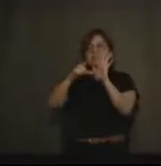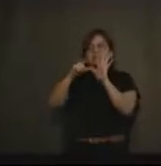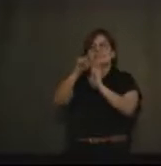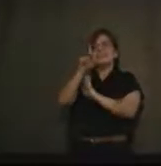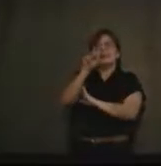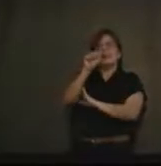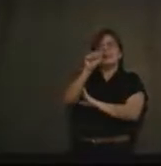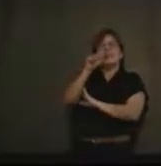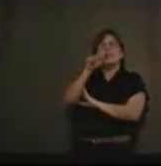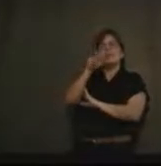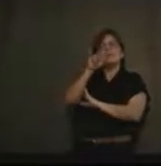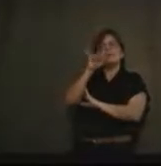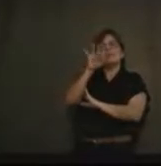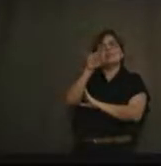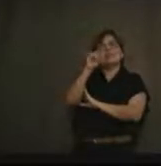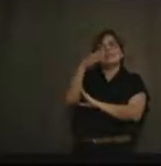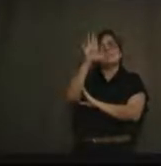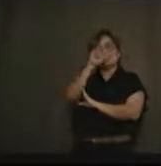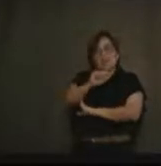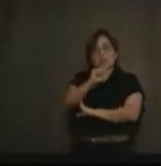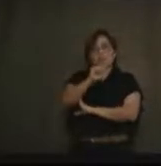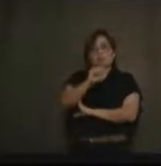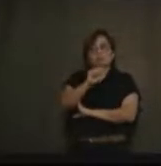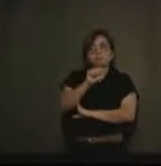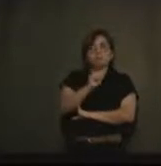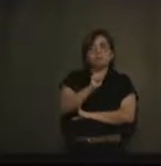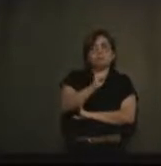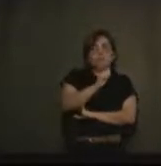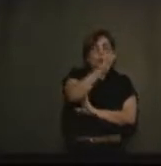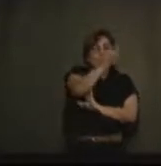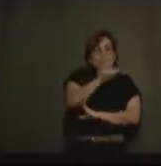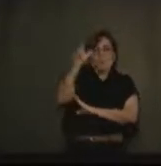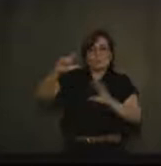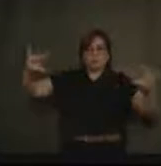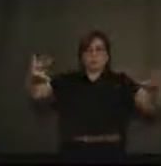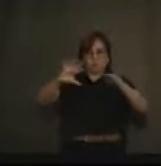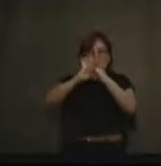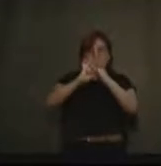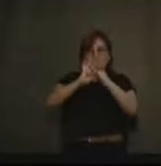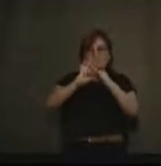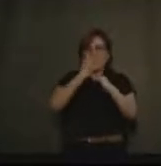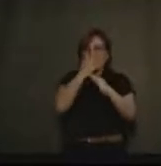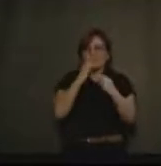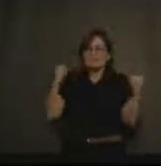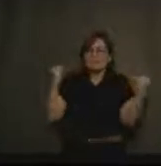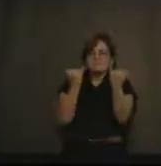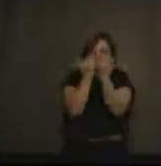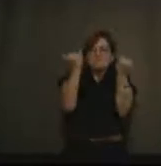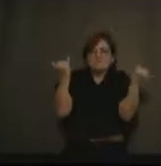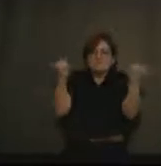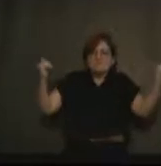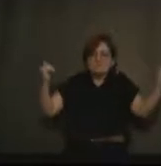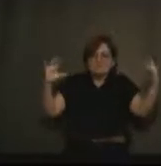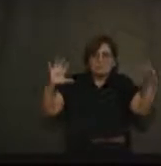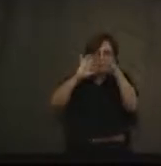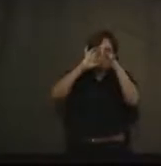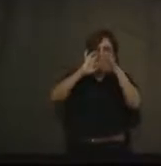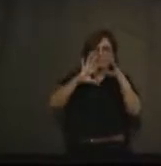R3 que representam a posição dos N corpos em função do tempo. Essa é a lei da gravitação de Newton, formulada...